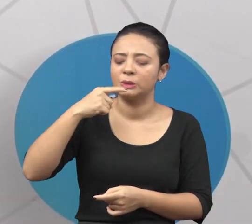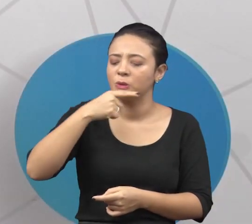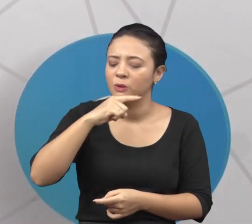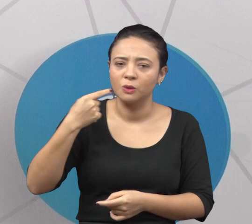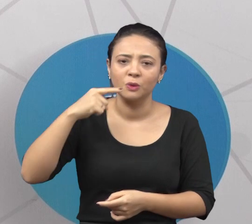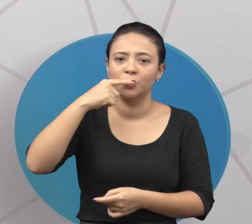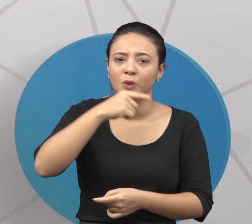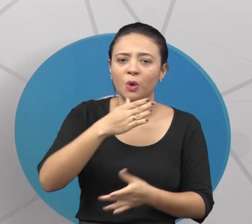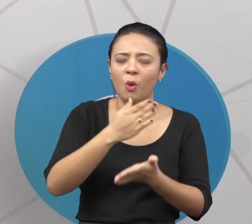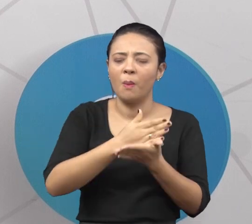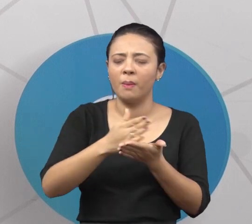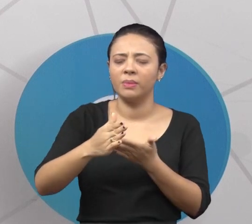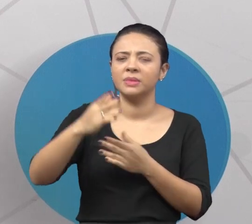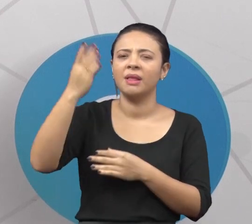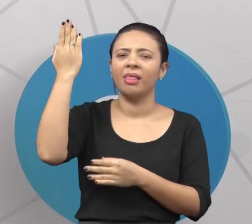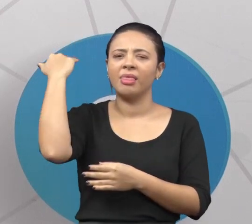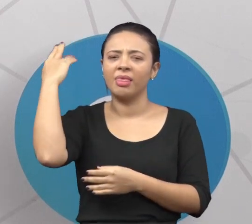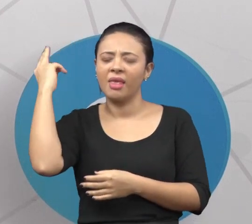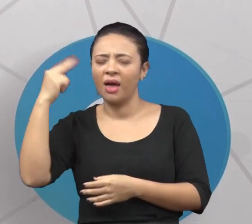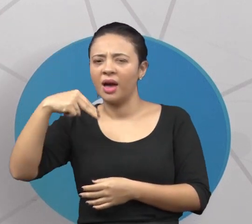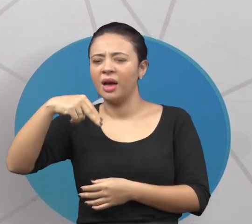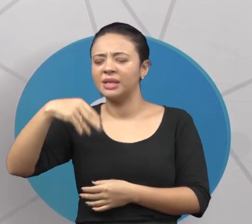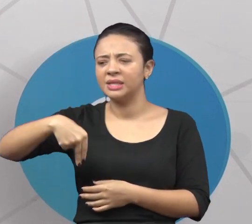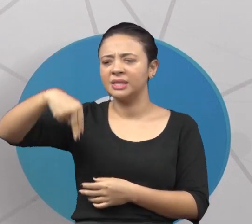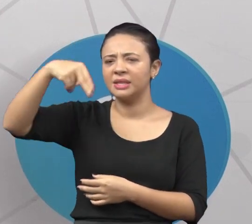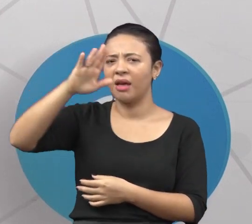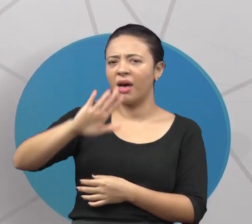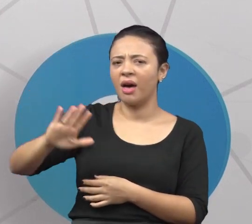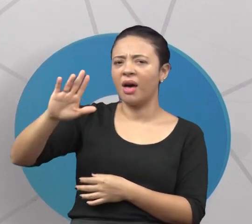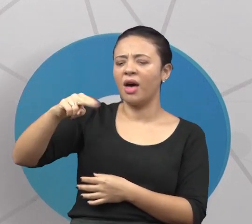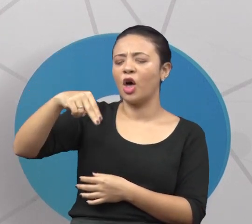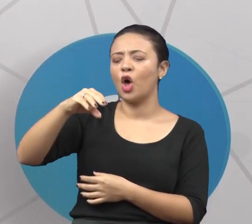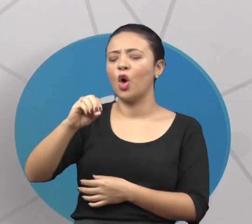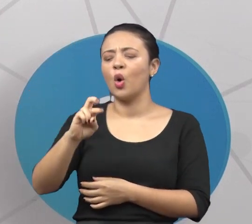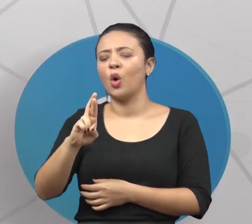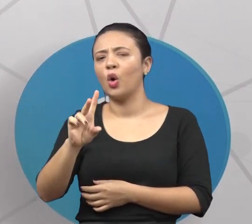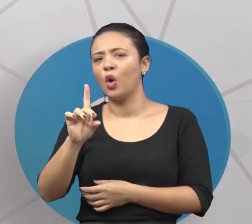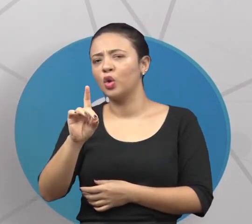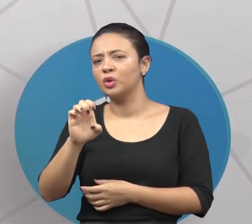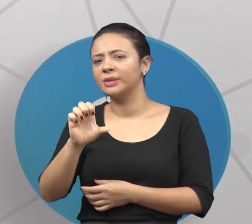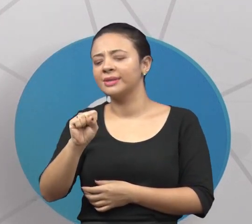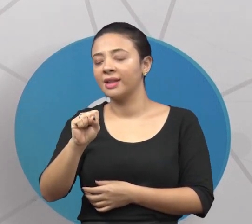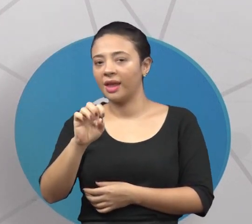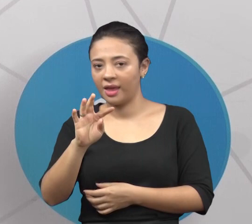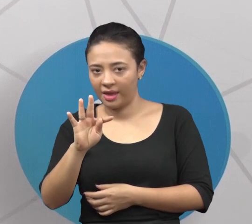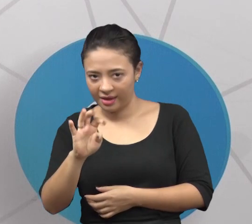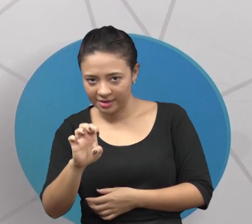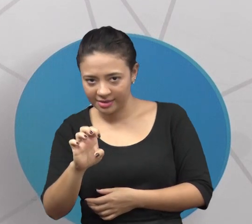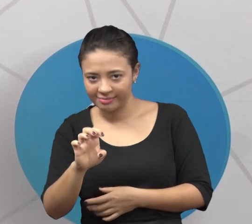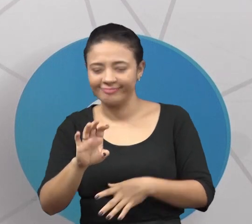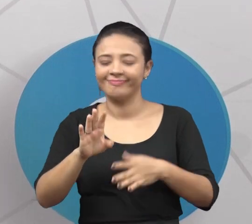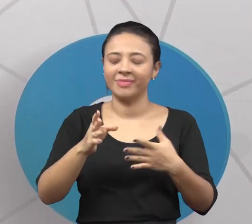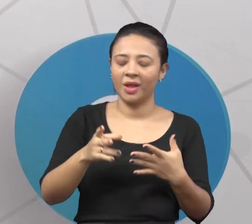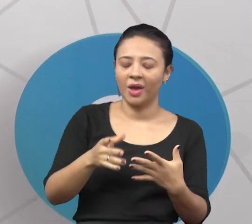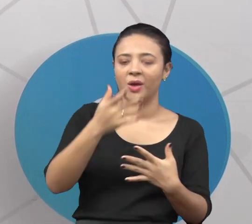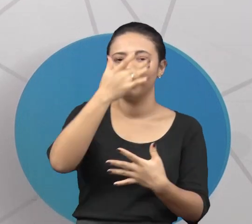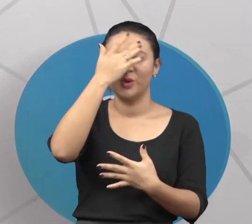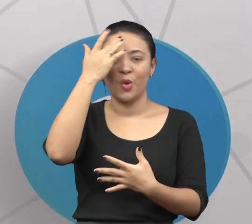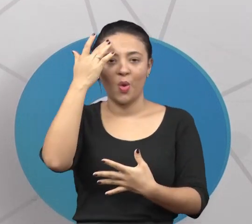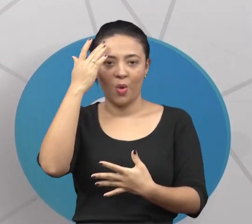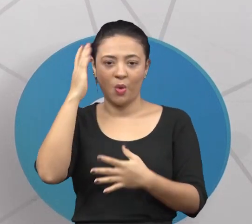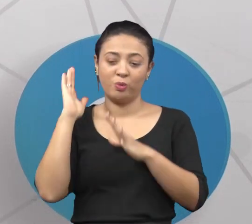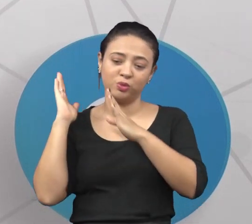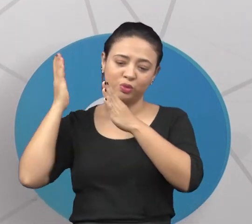litorânea, né, chamada de Zona da Mata, tá, pelos portugueses, tá.